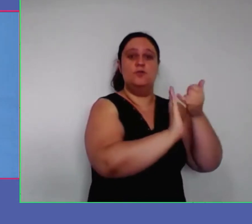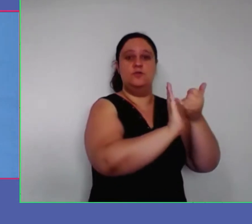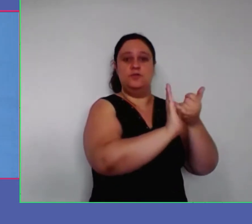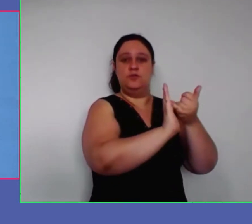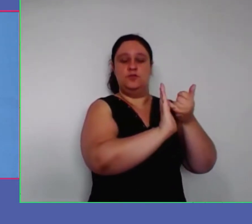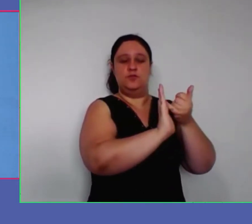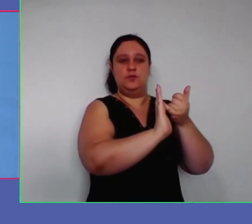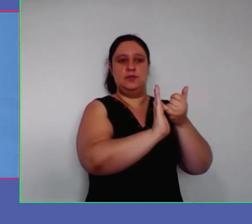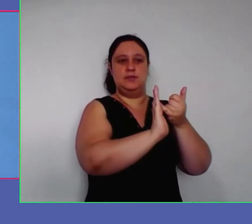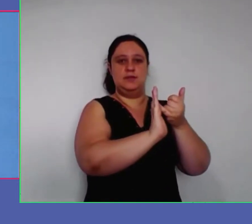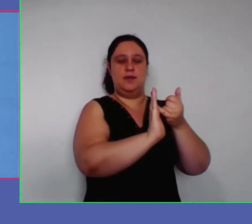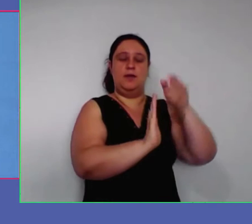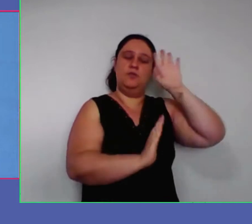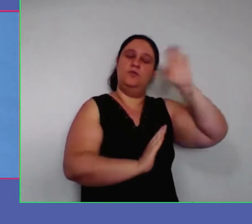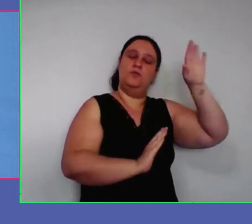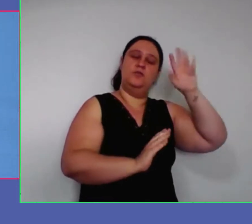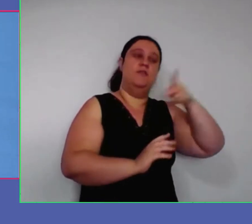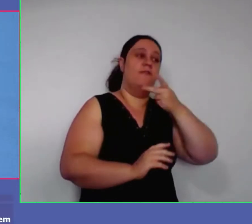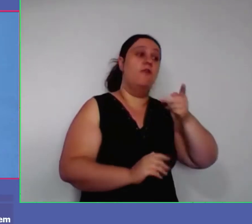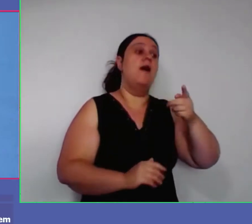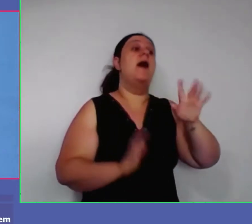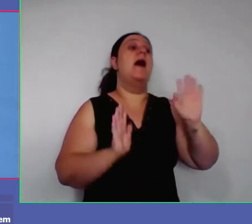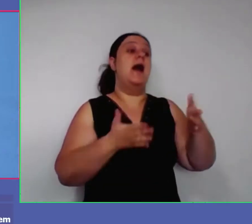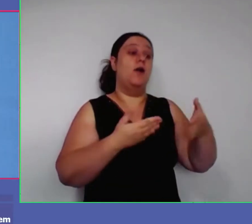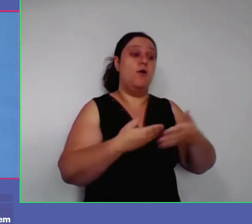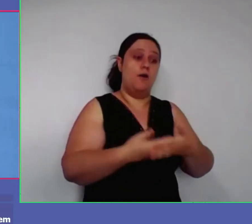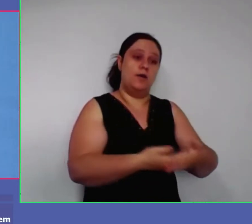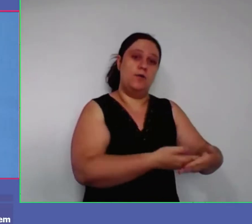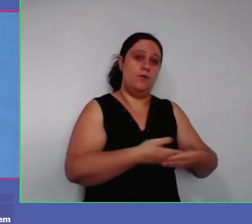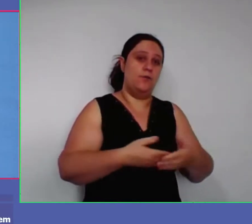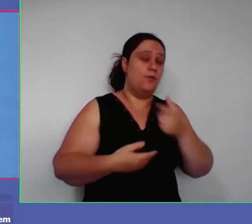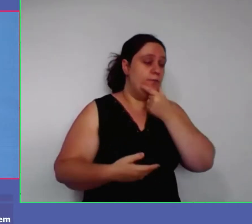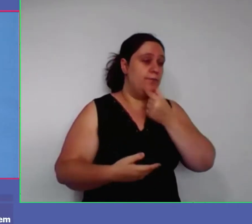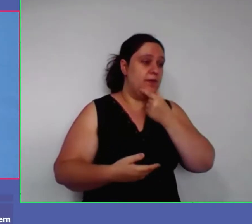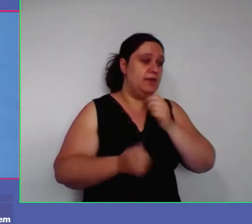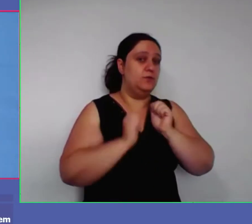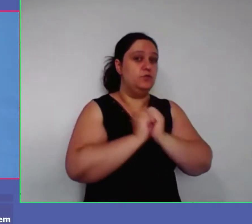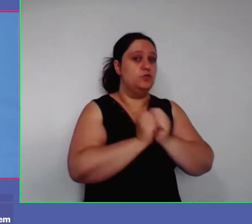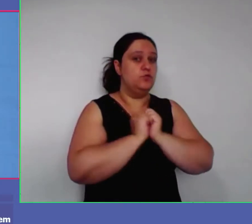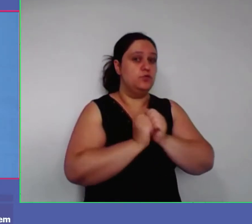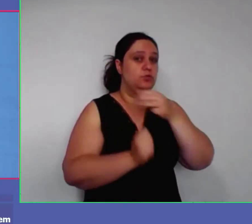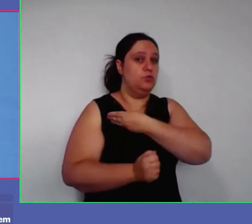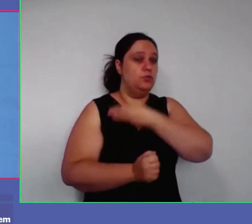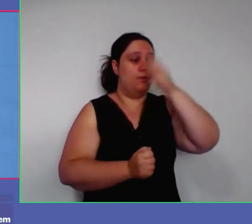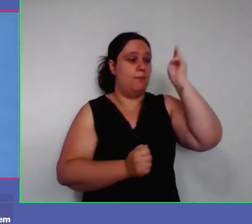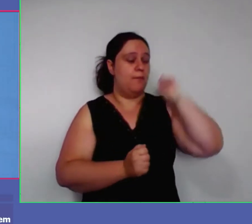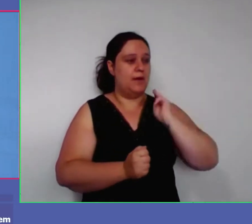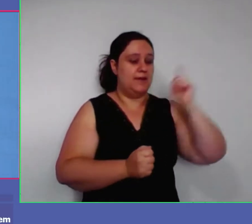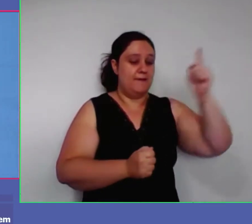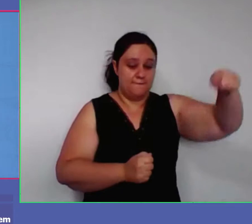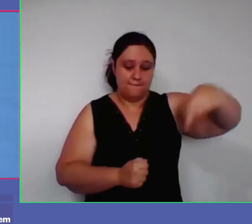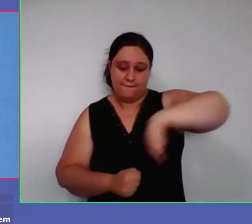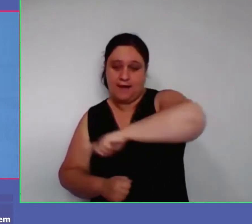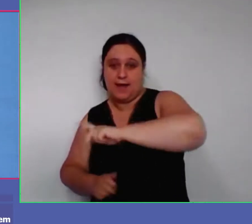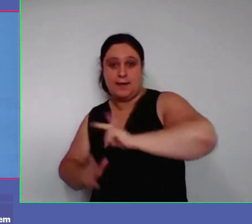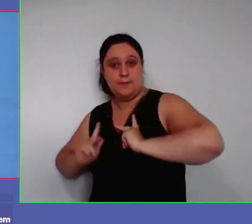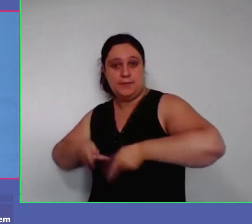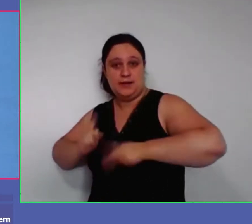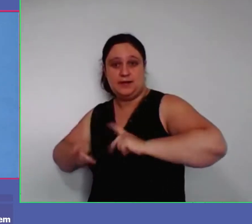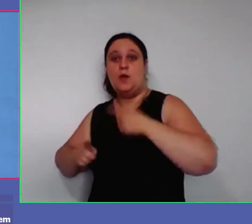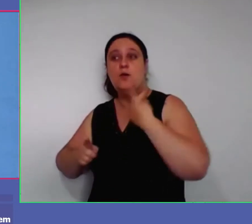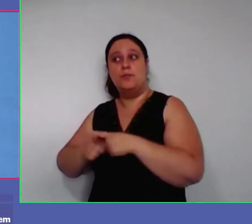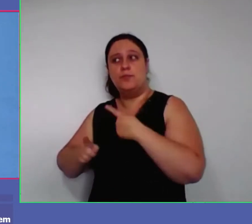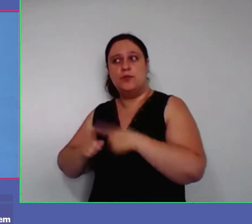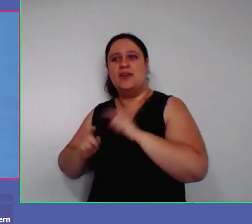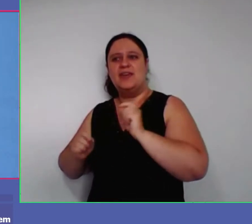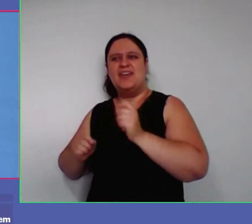disse-lhe: dispõe-te, toma o menino e sua mãe e vai para a terra de Israel, porque já morreram os que atentavam contra